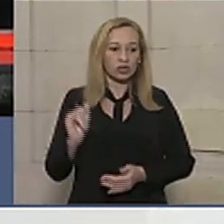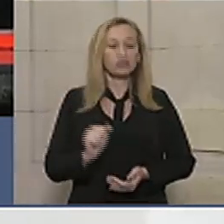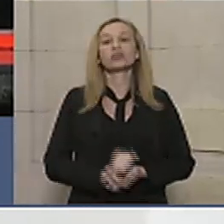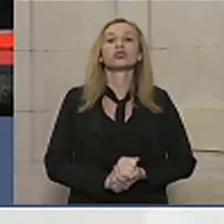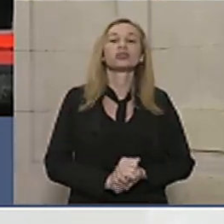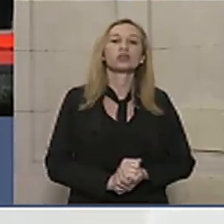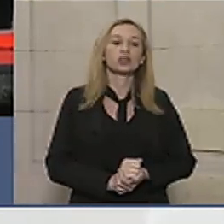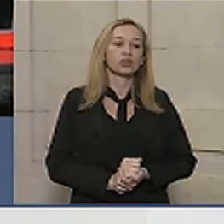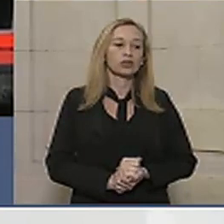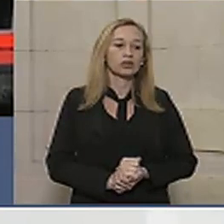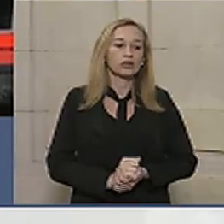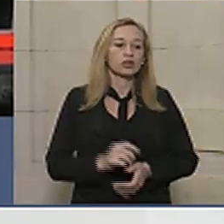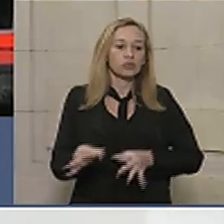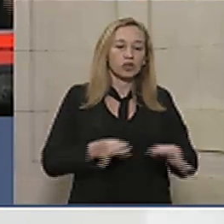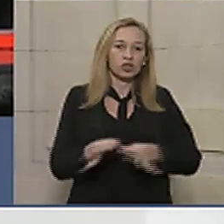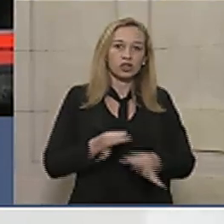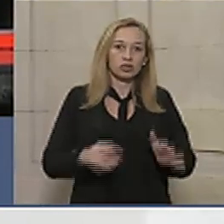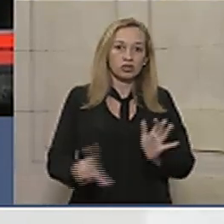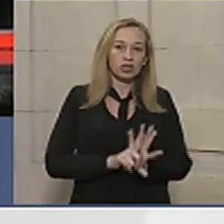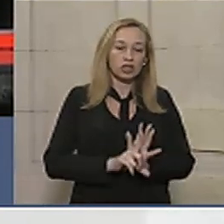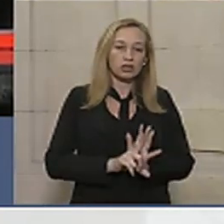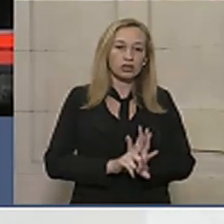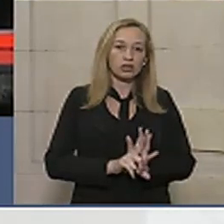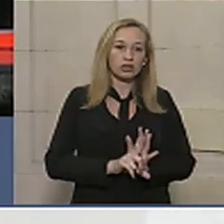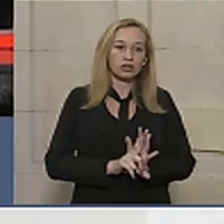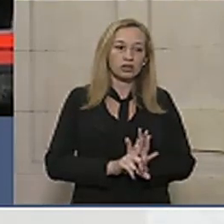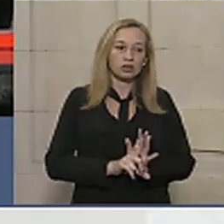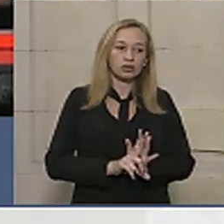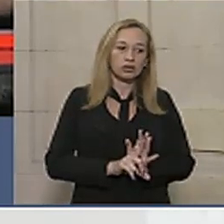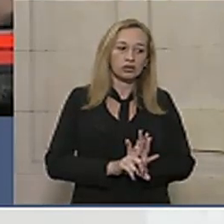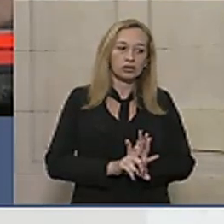Requer inclusão na ordem do dia do projeto de lei